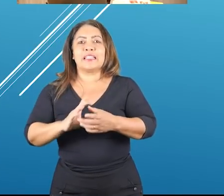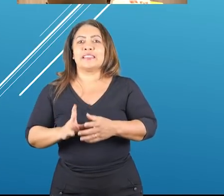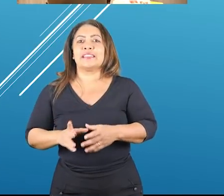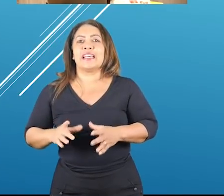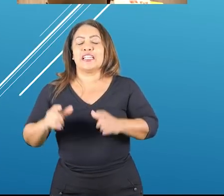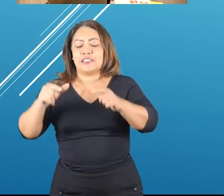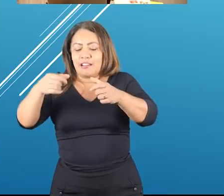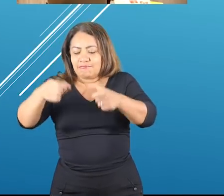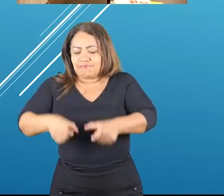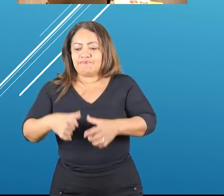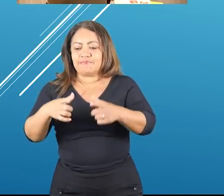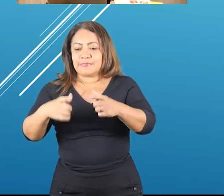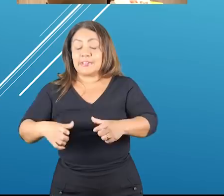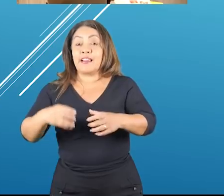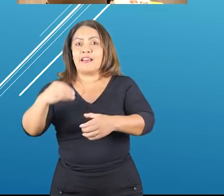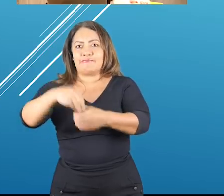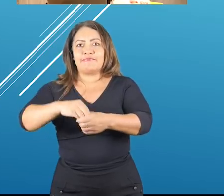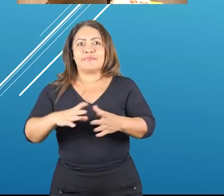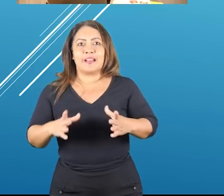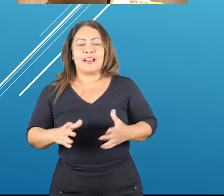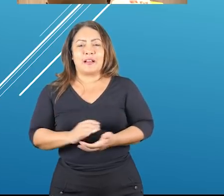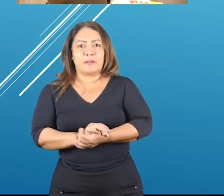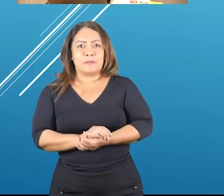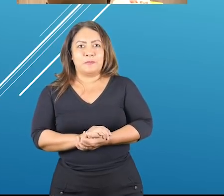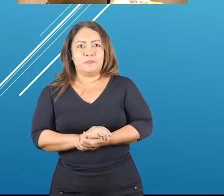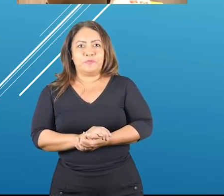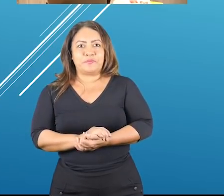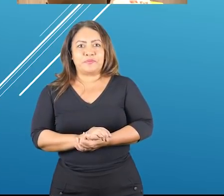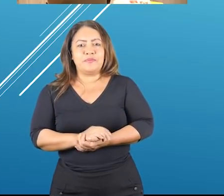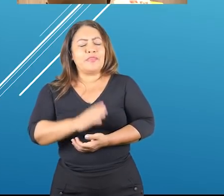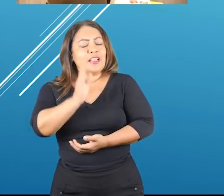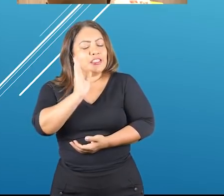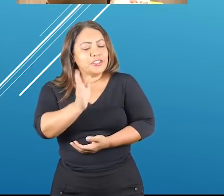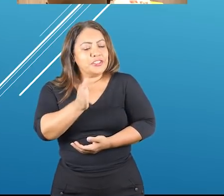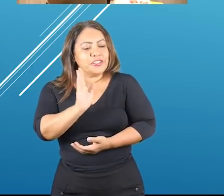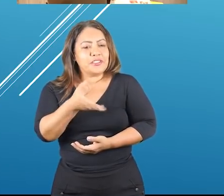sentir pertencentes daquele lugar, né? E a gente já viu